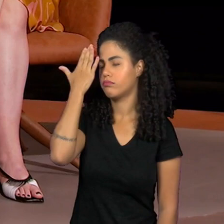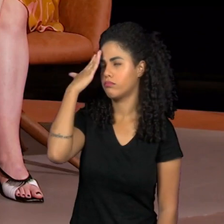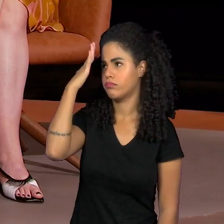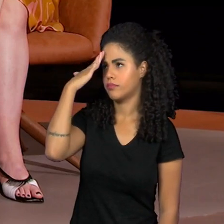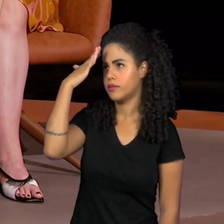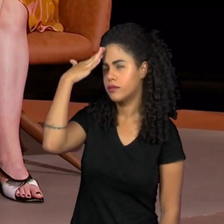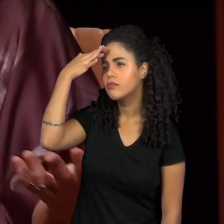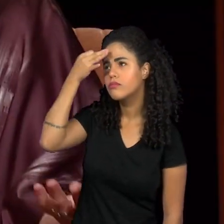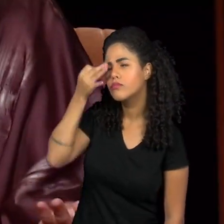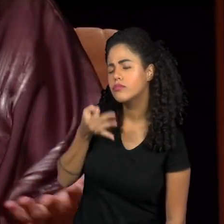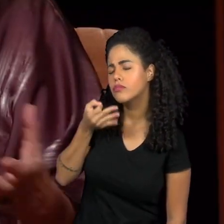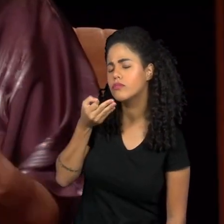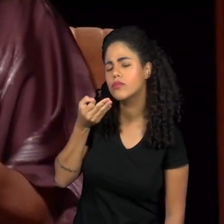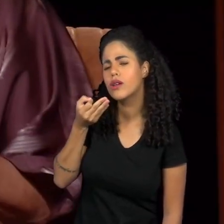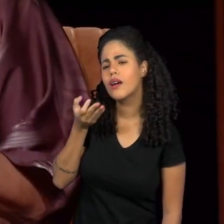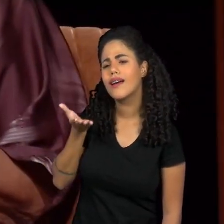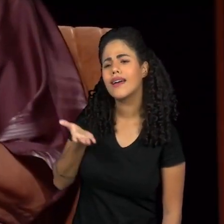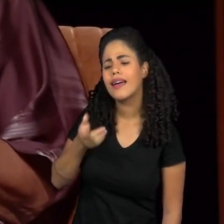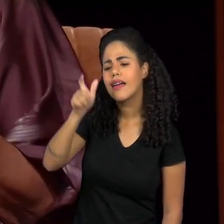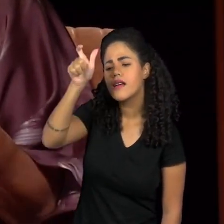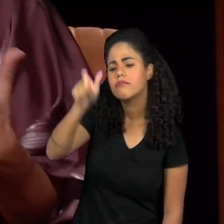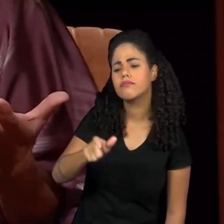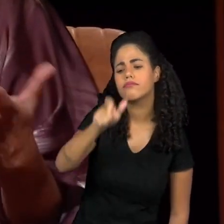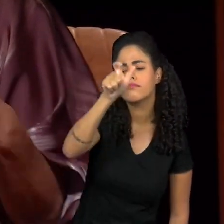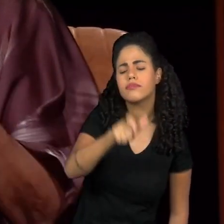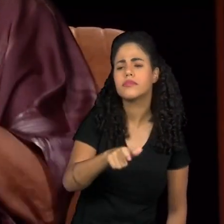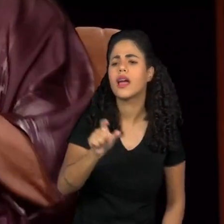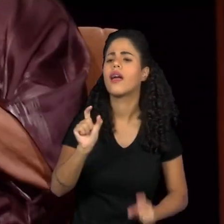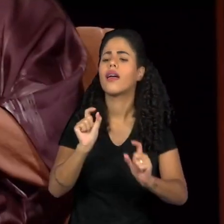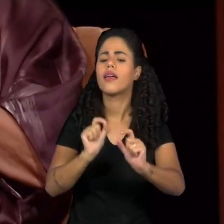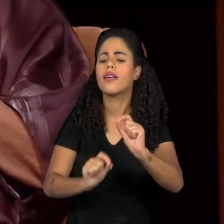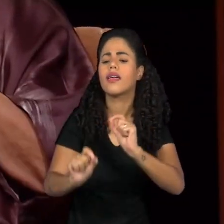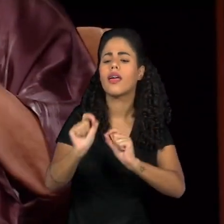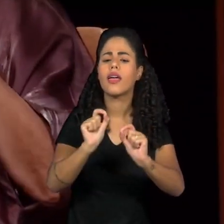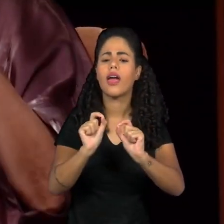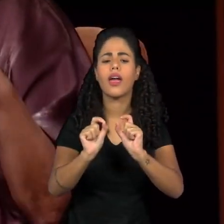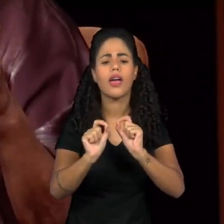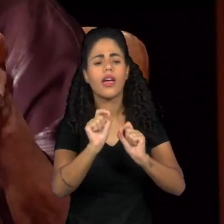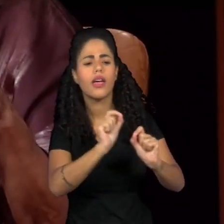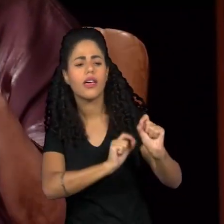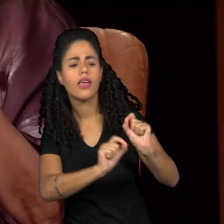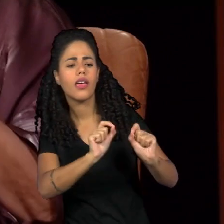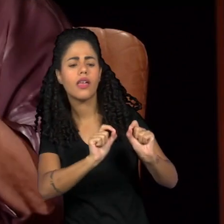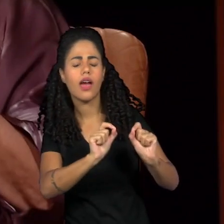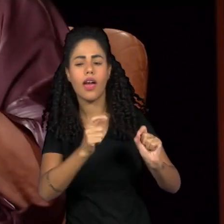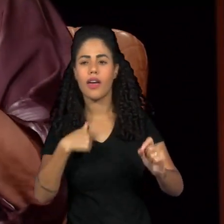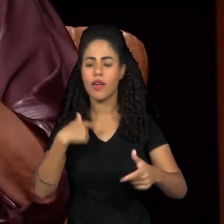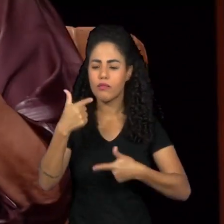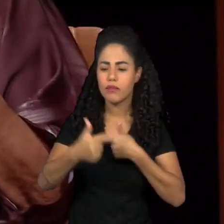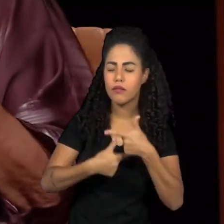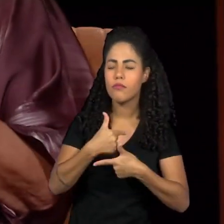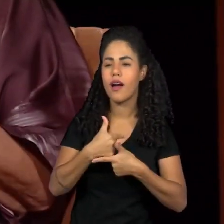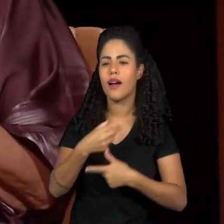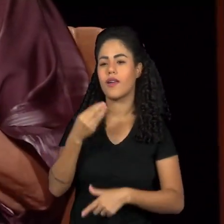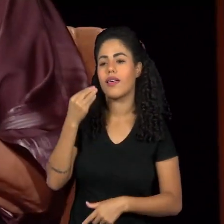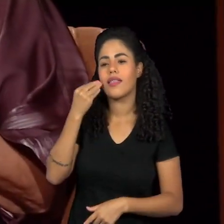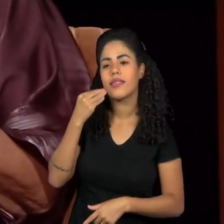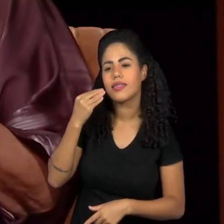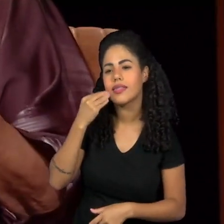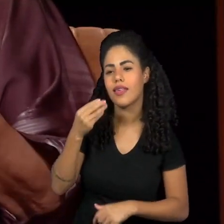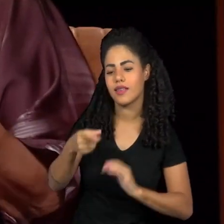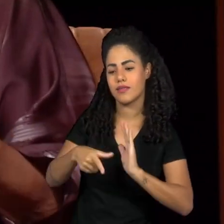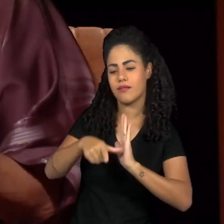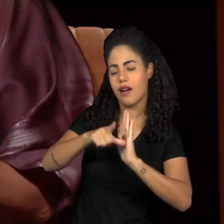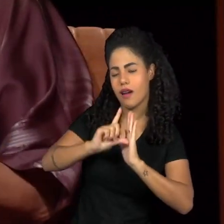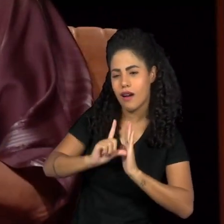quem são aquelas pessoas. É claro que eu vejo o trabalho, tem o teste, tem um monte de